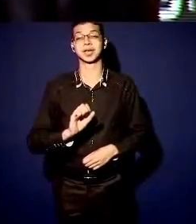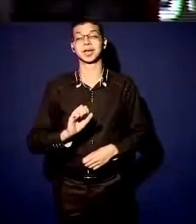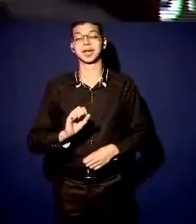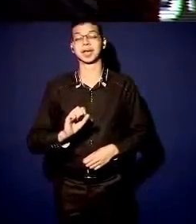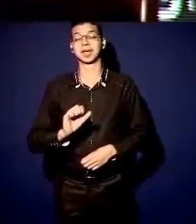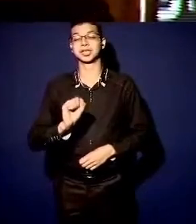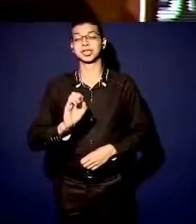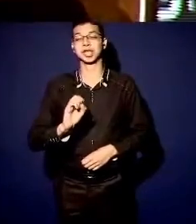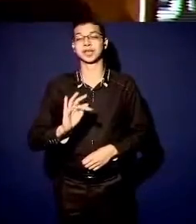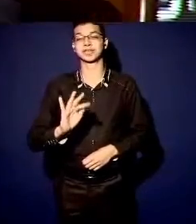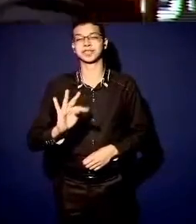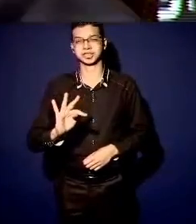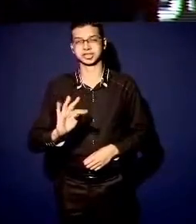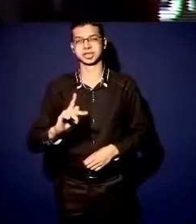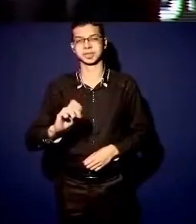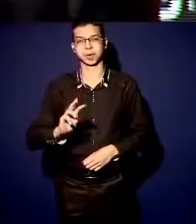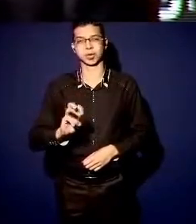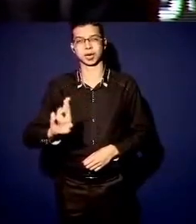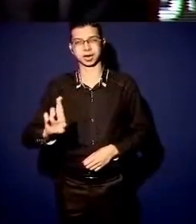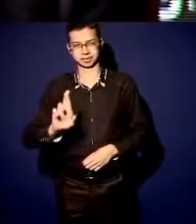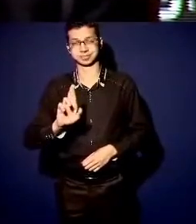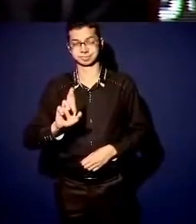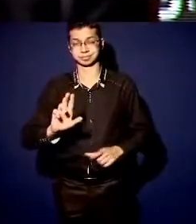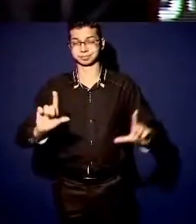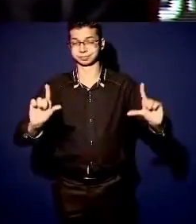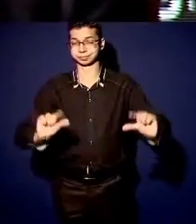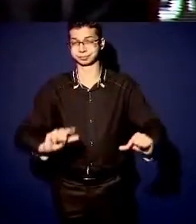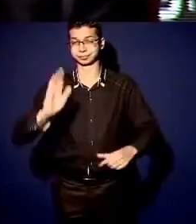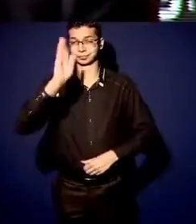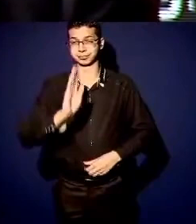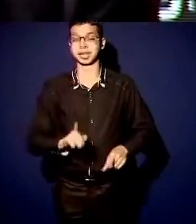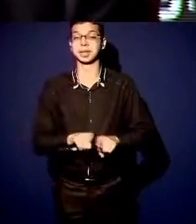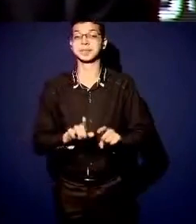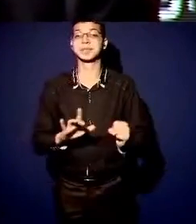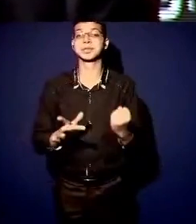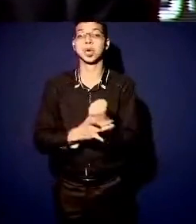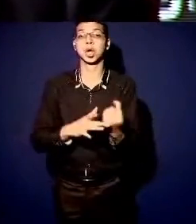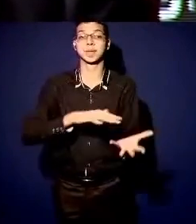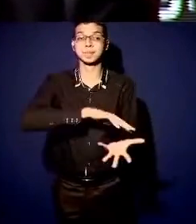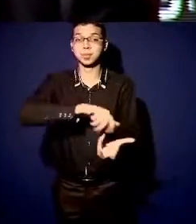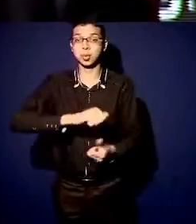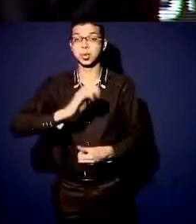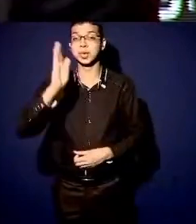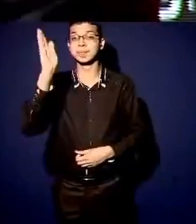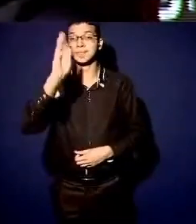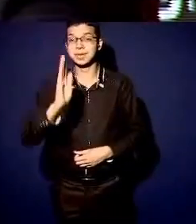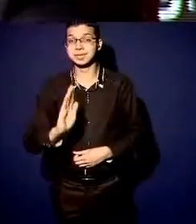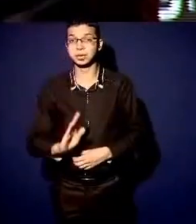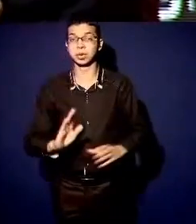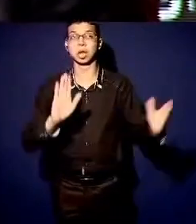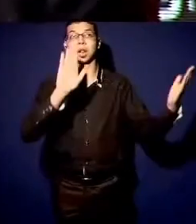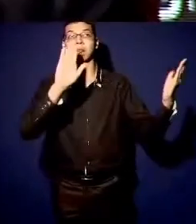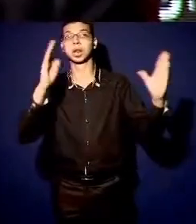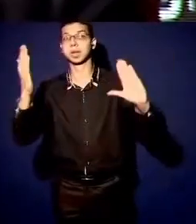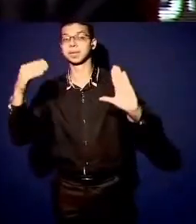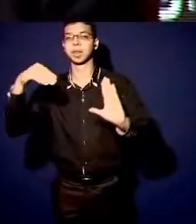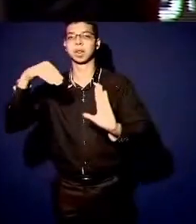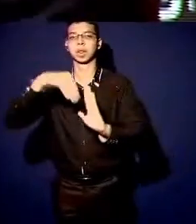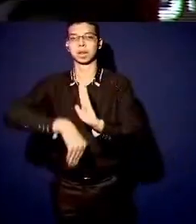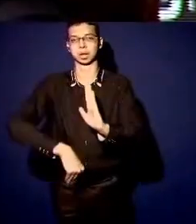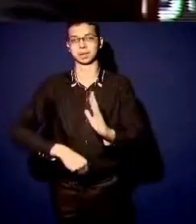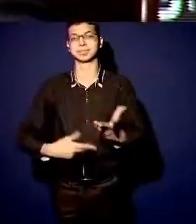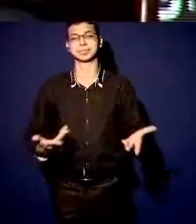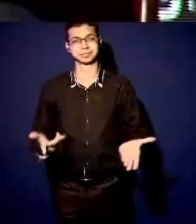e sem isso obviamente a segurança climática do Brasil do planeta cai então é realmente um tema estratégico